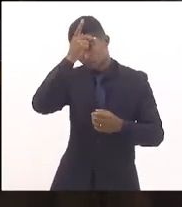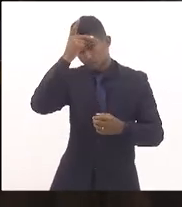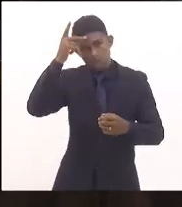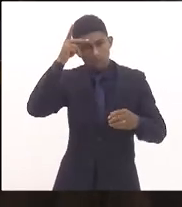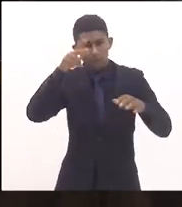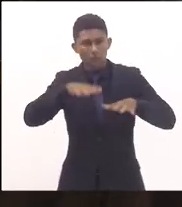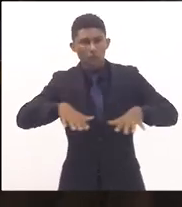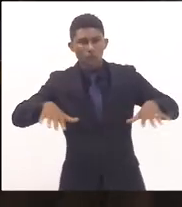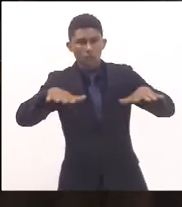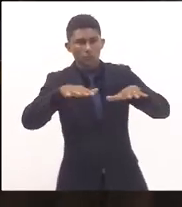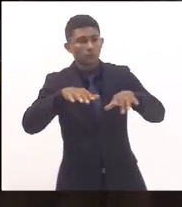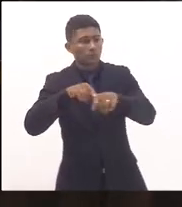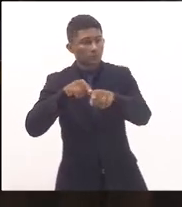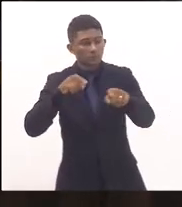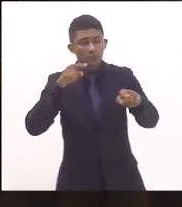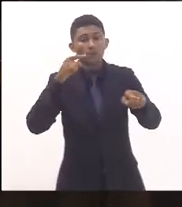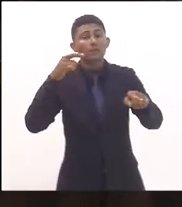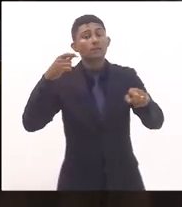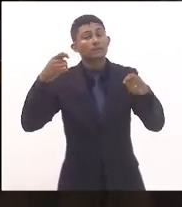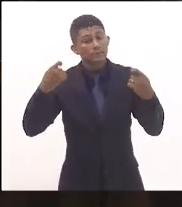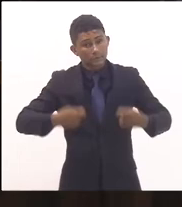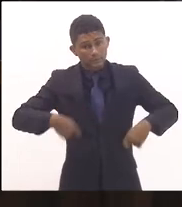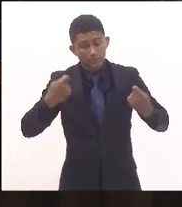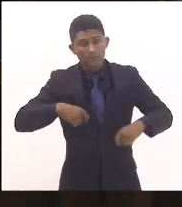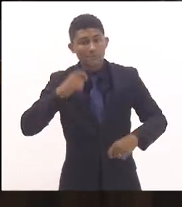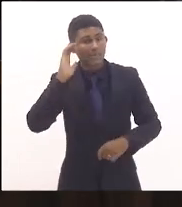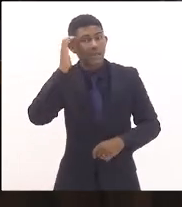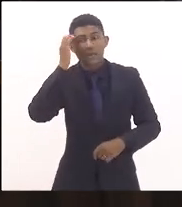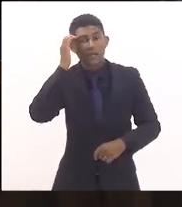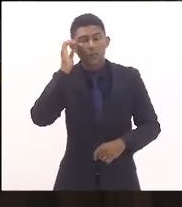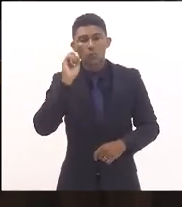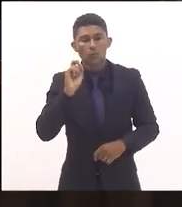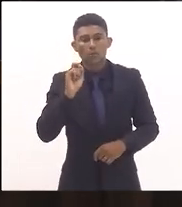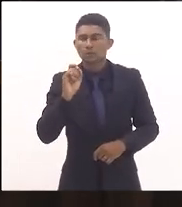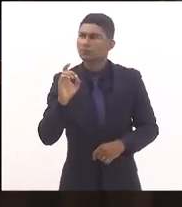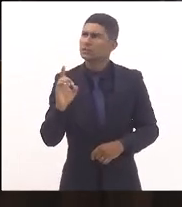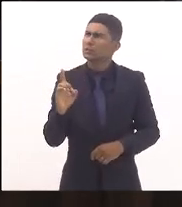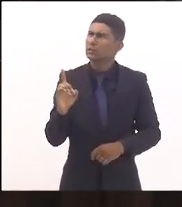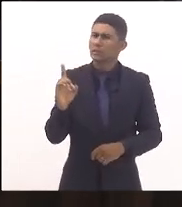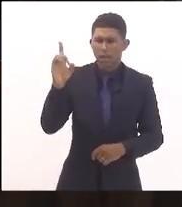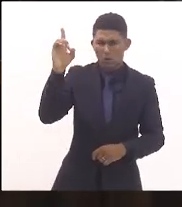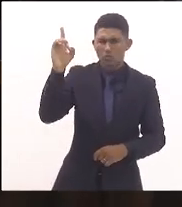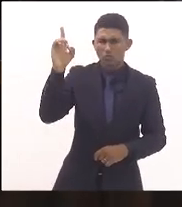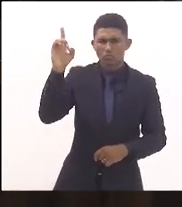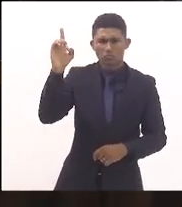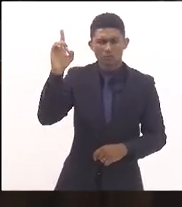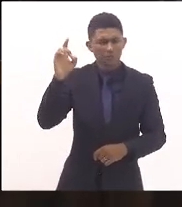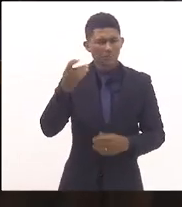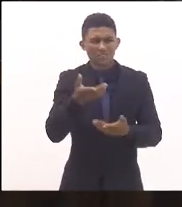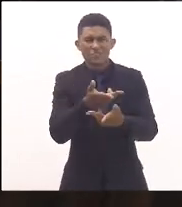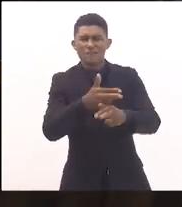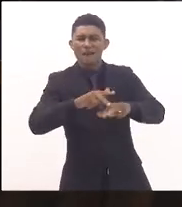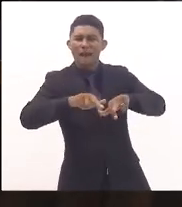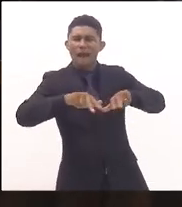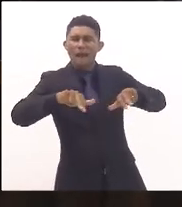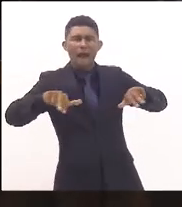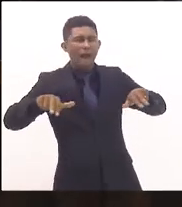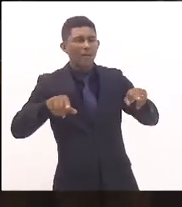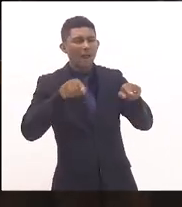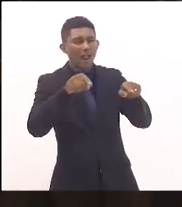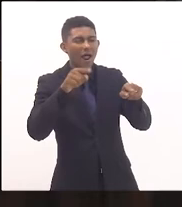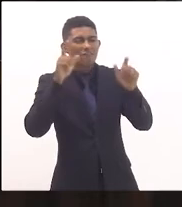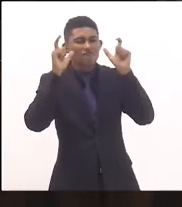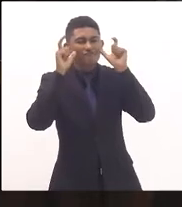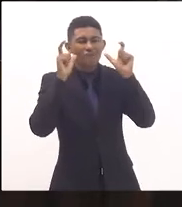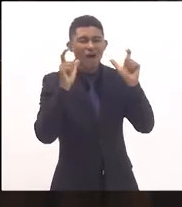compreender o que não se troca o criador pelo bem material nós